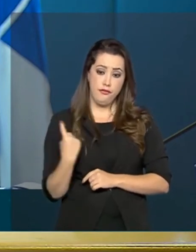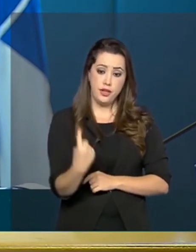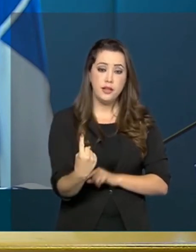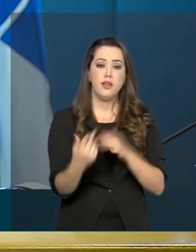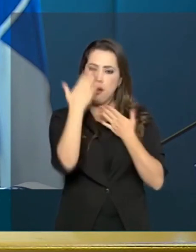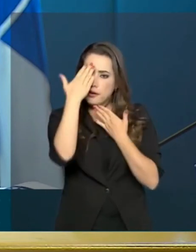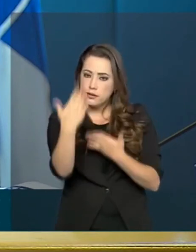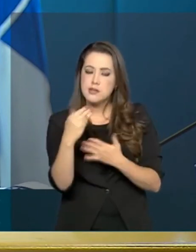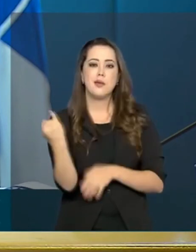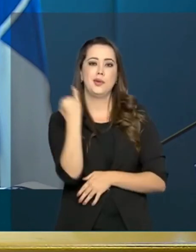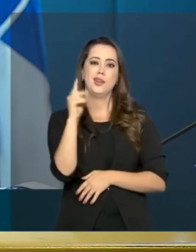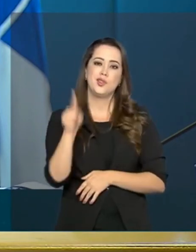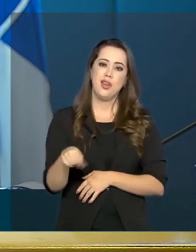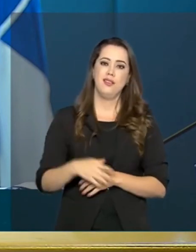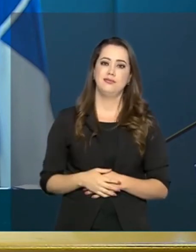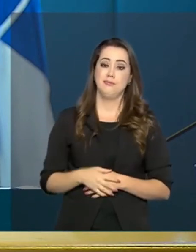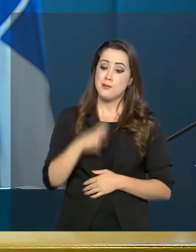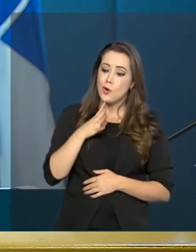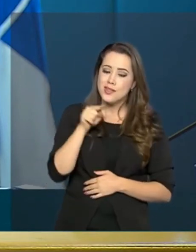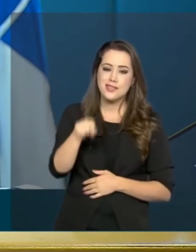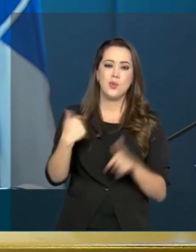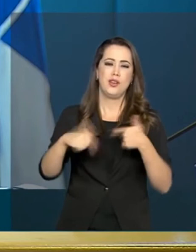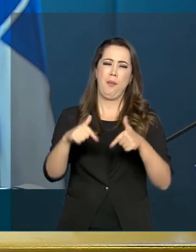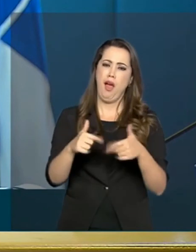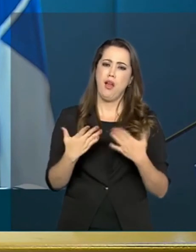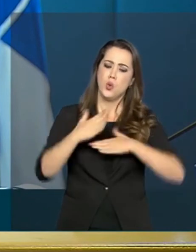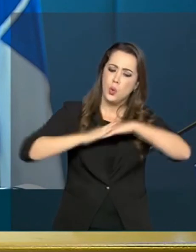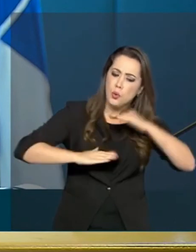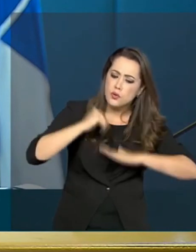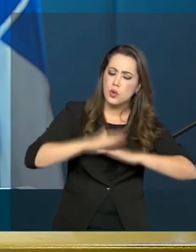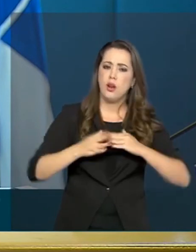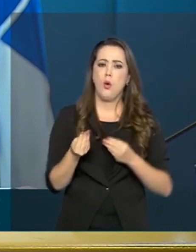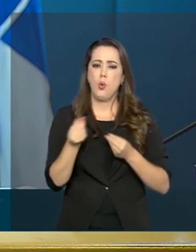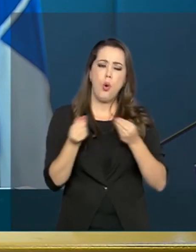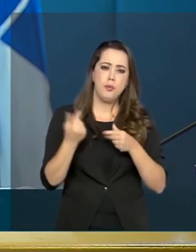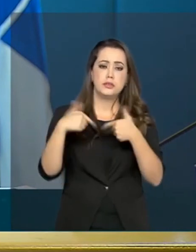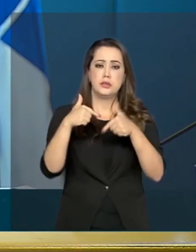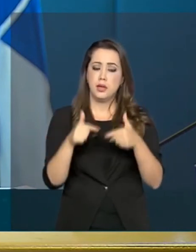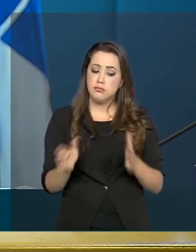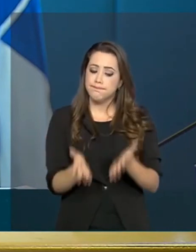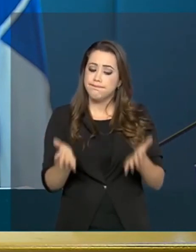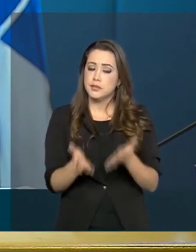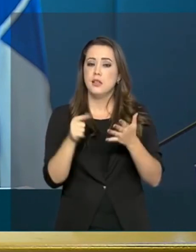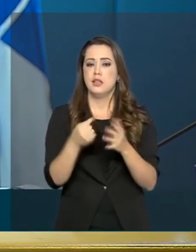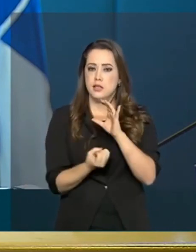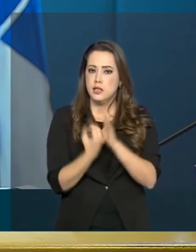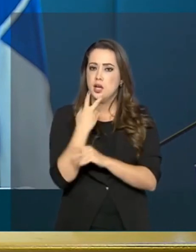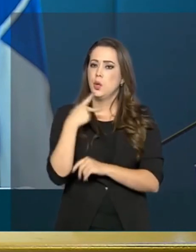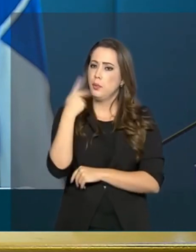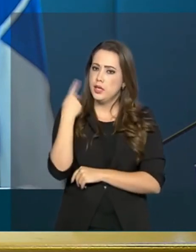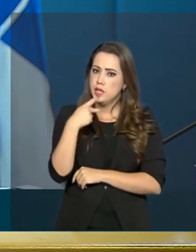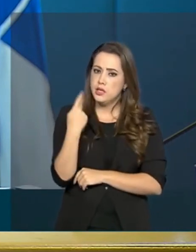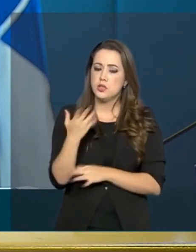possa reconhecer o esforço desses profissionais, melhorando o ambiente onde eles estão inseridos, criando políticas públicas de